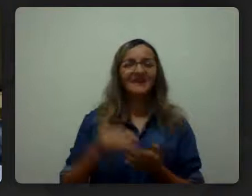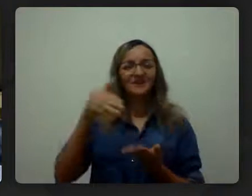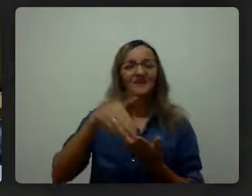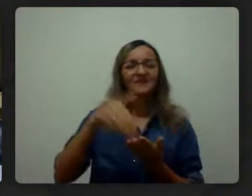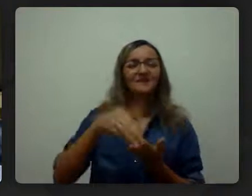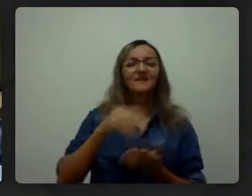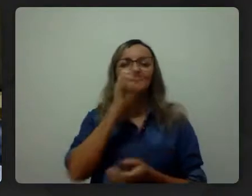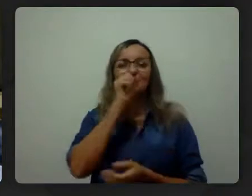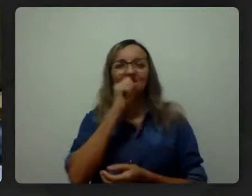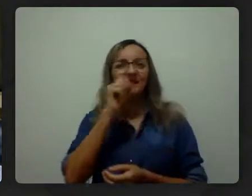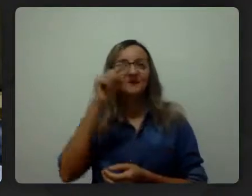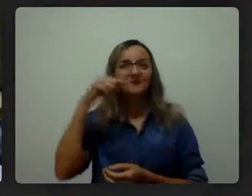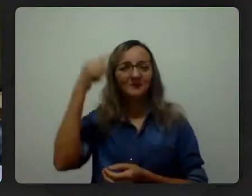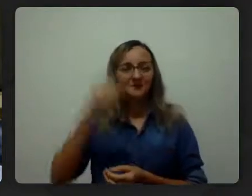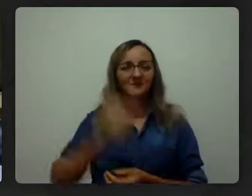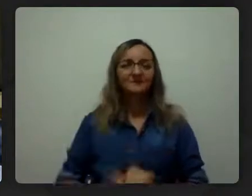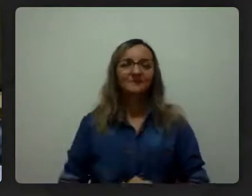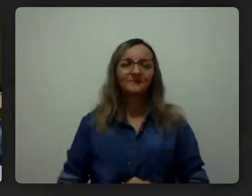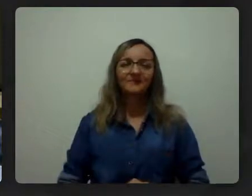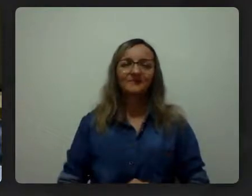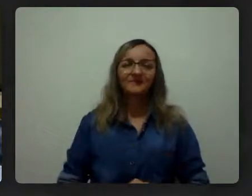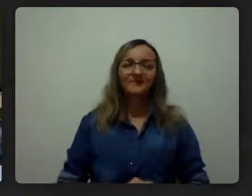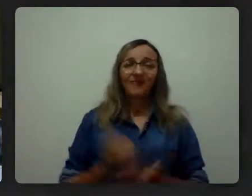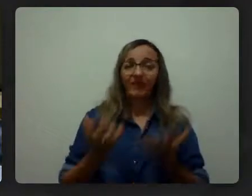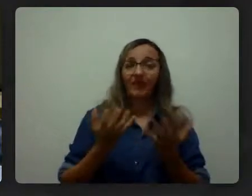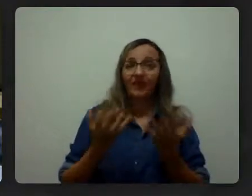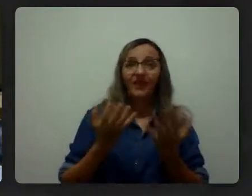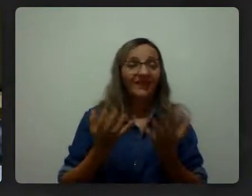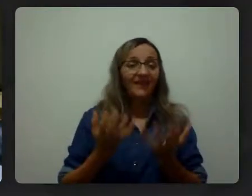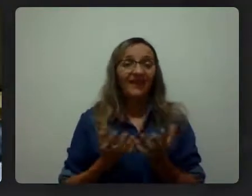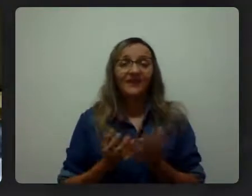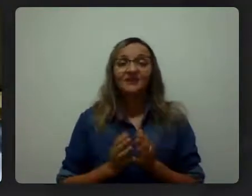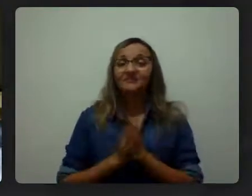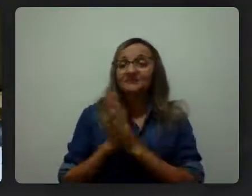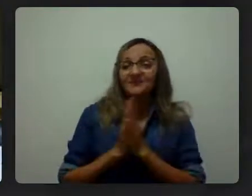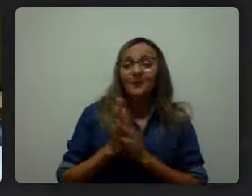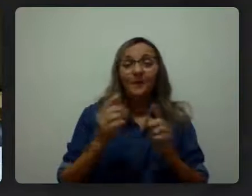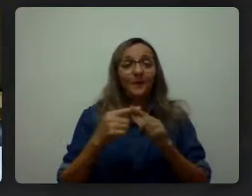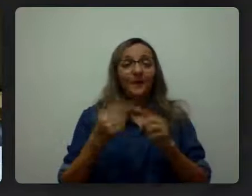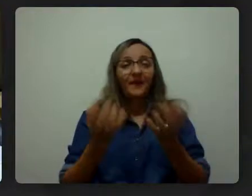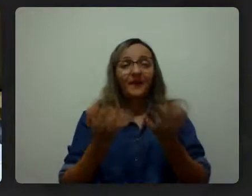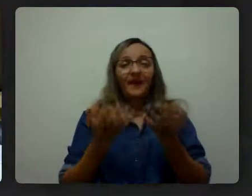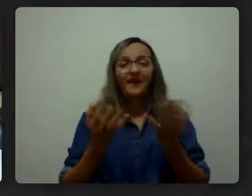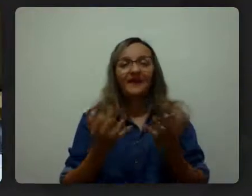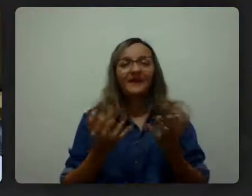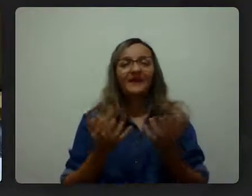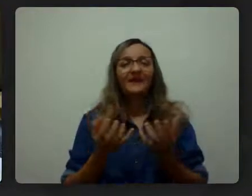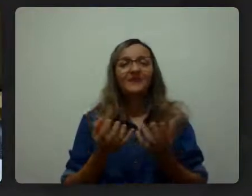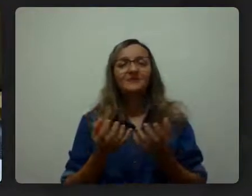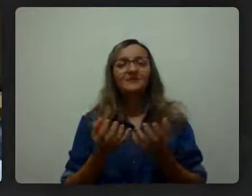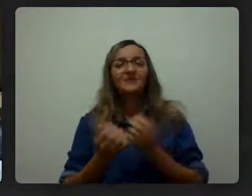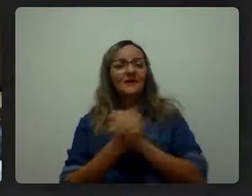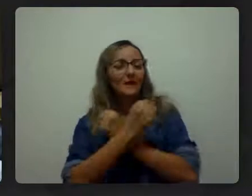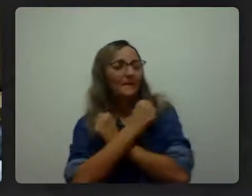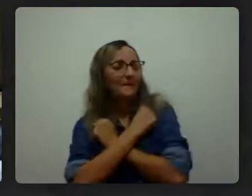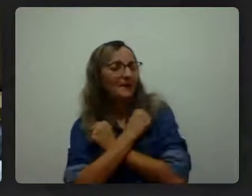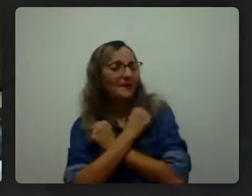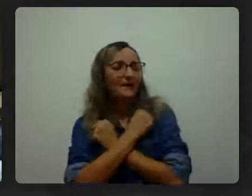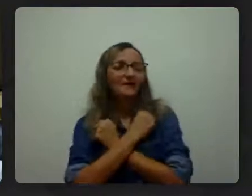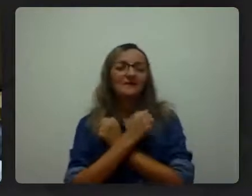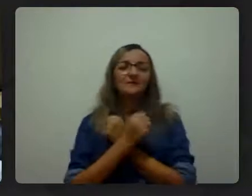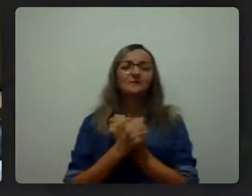Desenvolvimento Regional Sustentável. Né? Eu tenho 5 turmas que eu vou usar a maratona como metodologia, né?